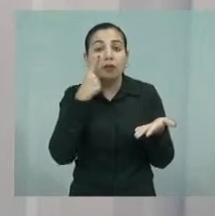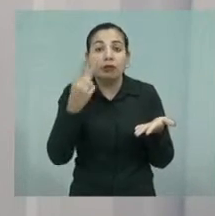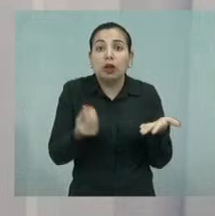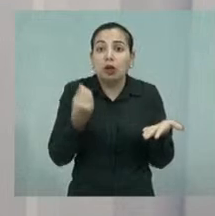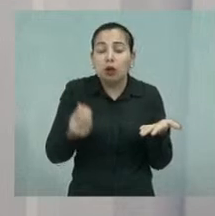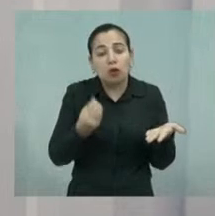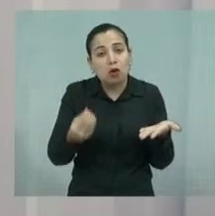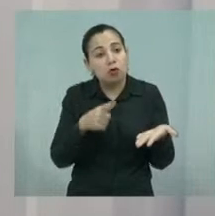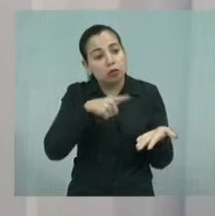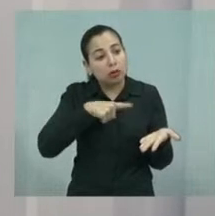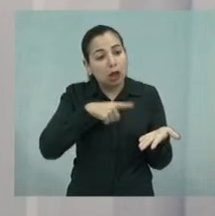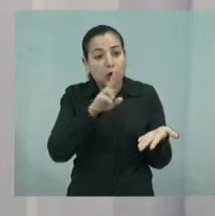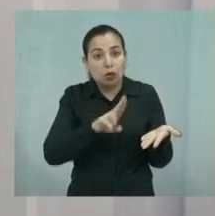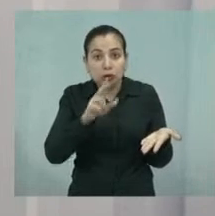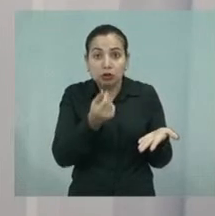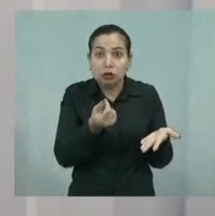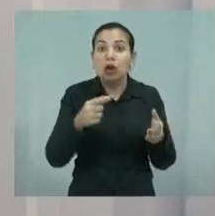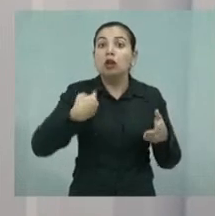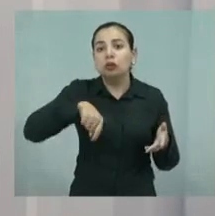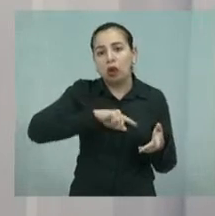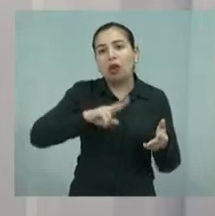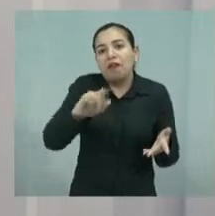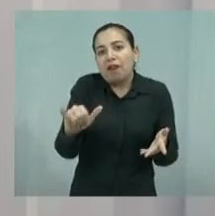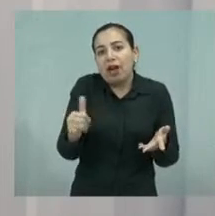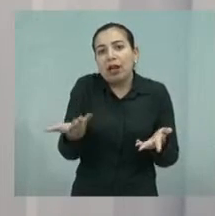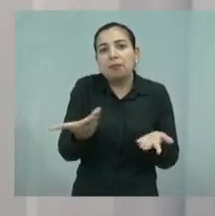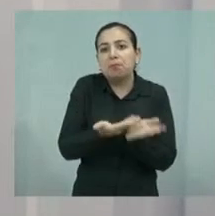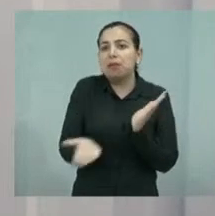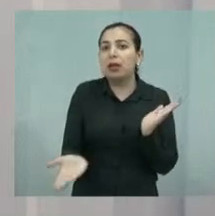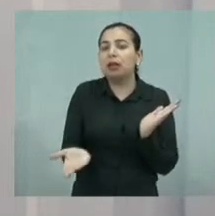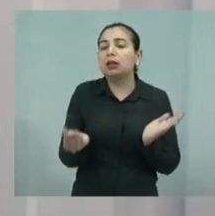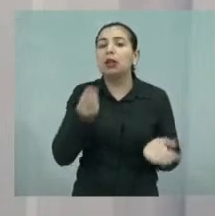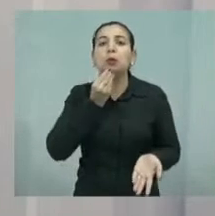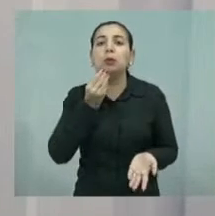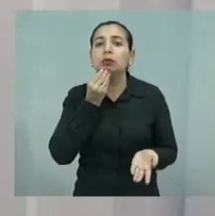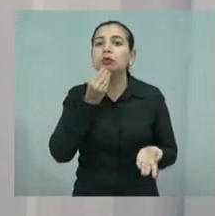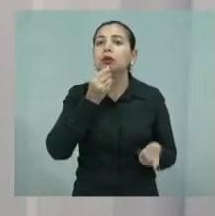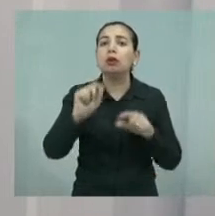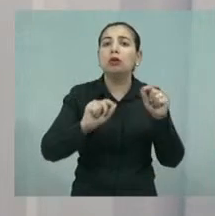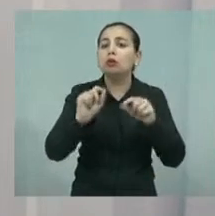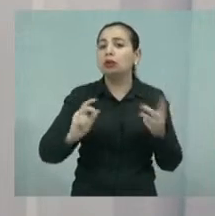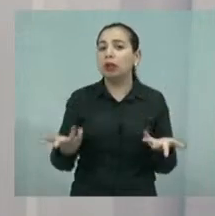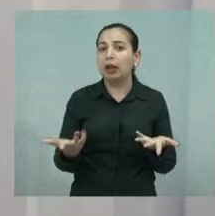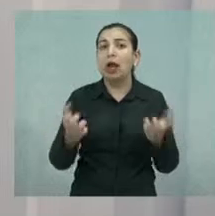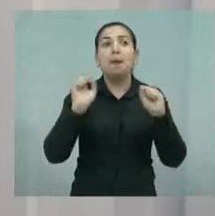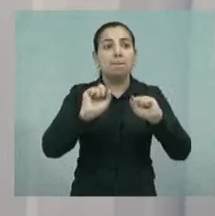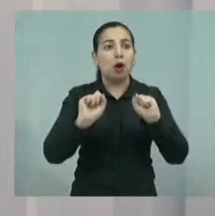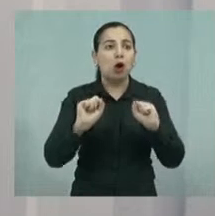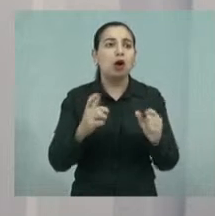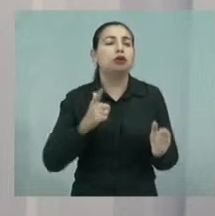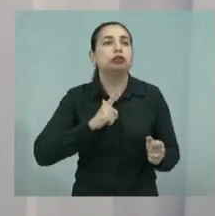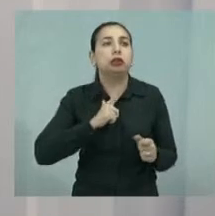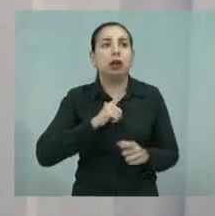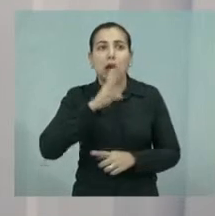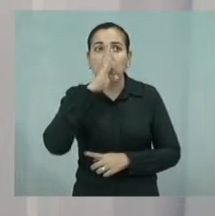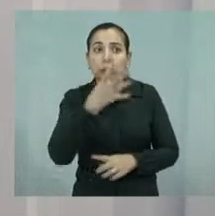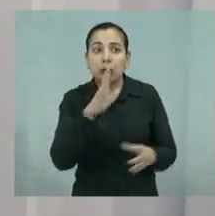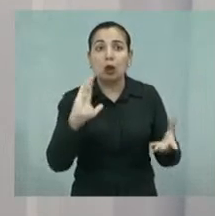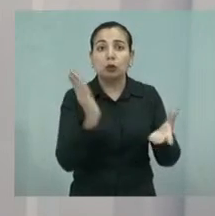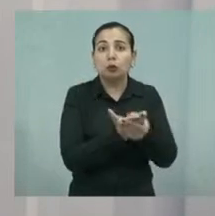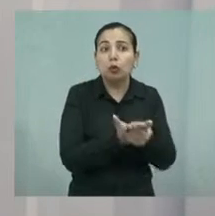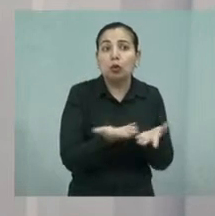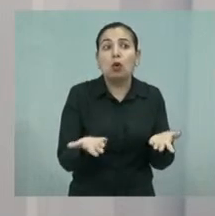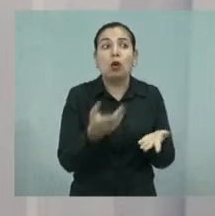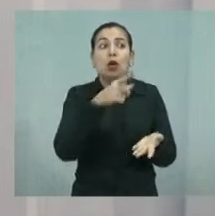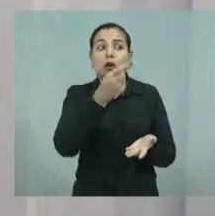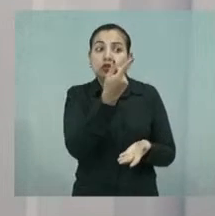atividade, perderemos uma oportunidade e depois acompanharemos talvez denúncias, né, de